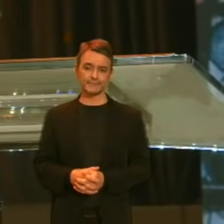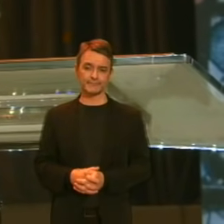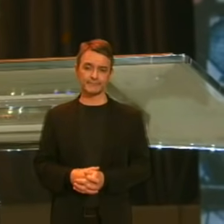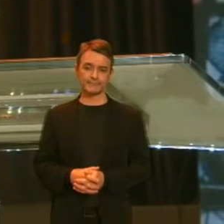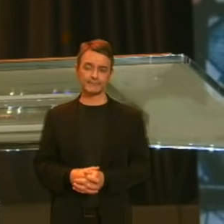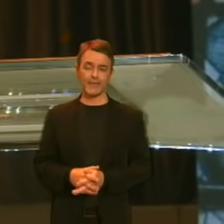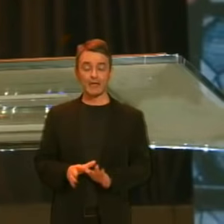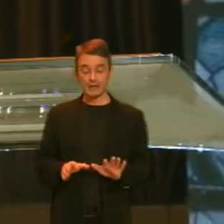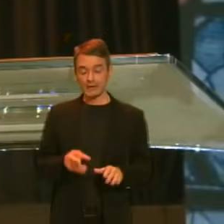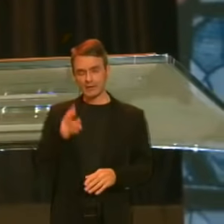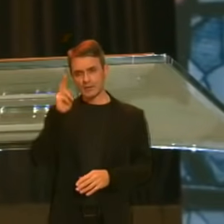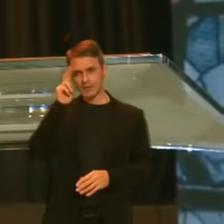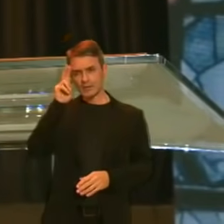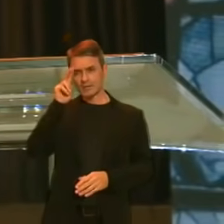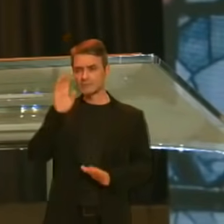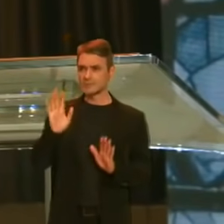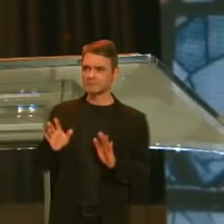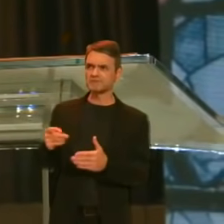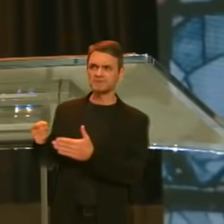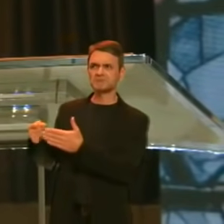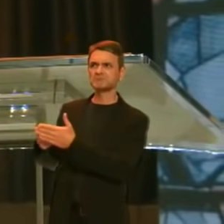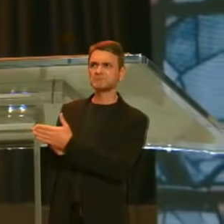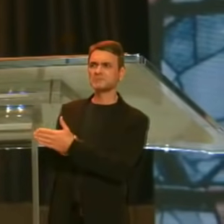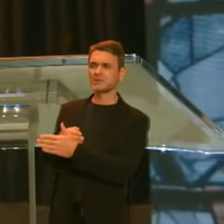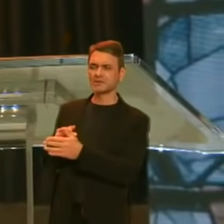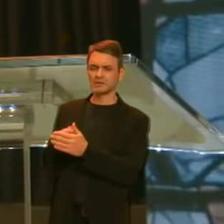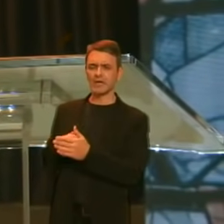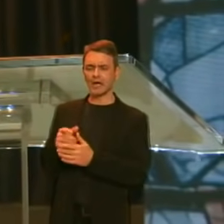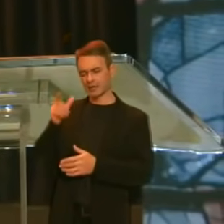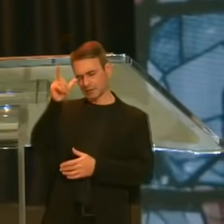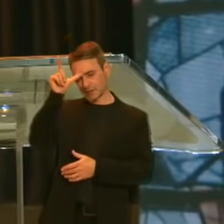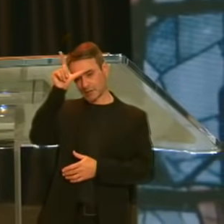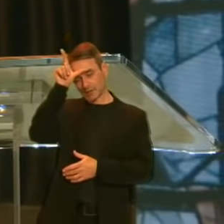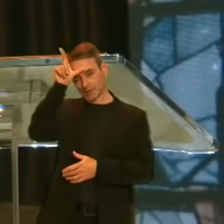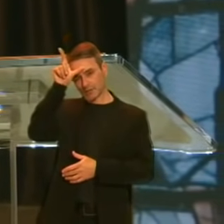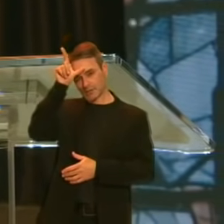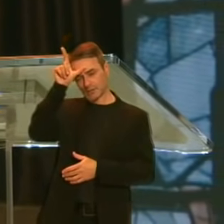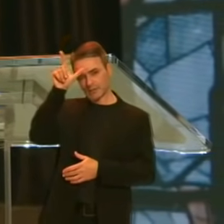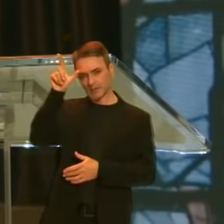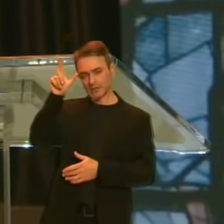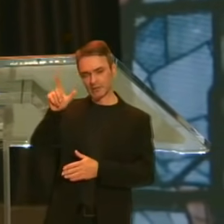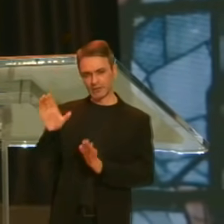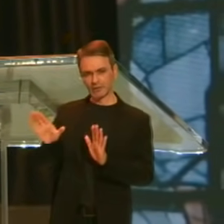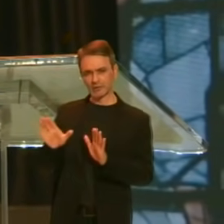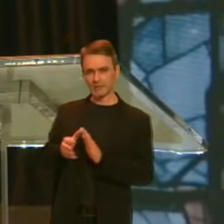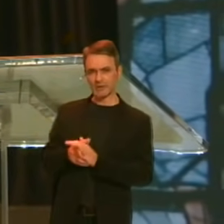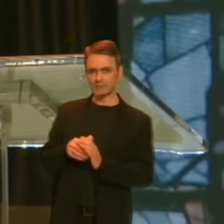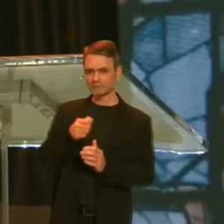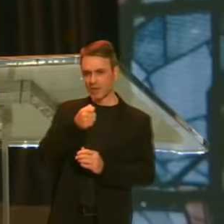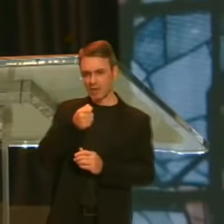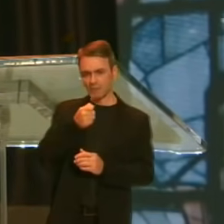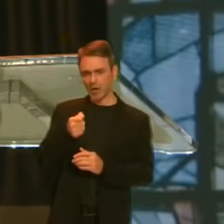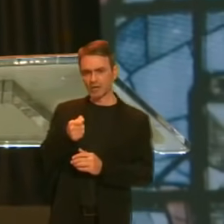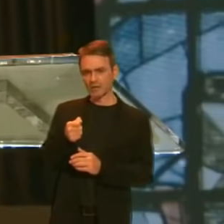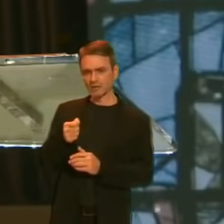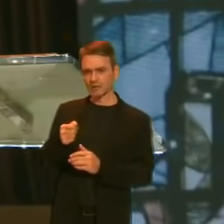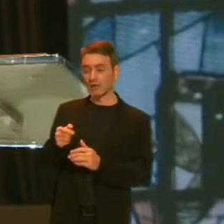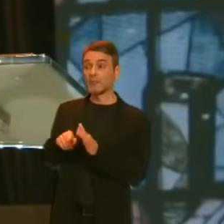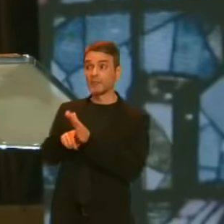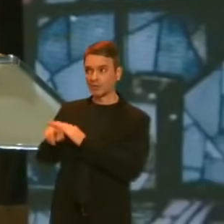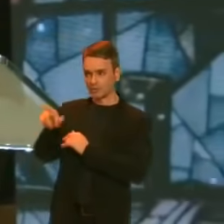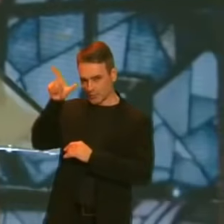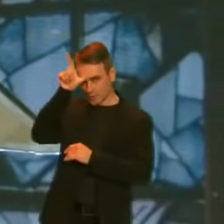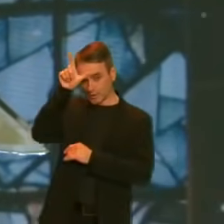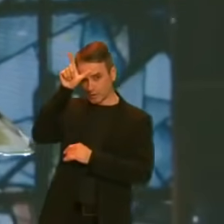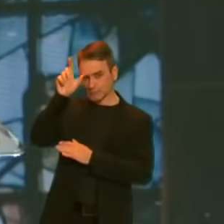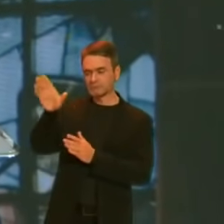Eu me lembro de uma pergunta que fizeram para Martin Luther King. Um repórter perguntou para ele: